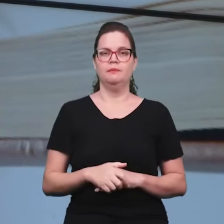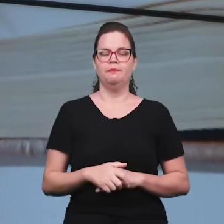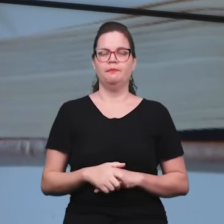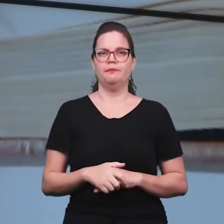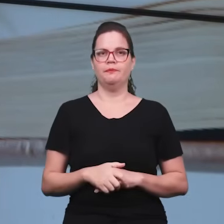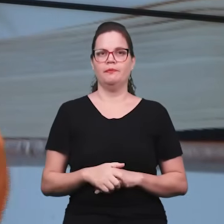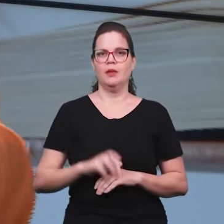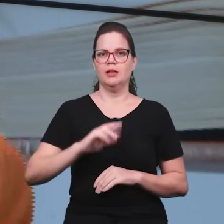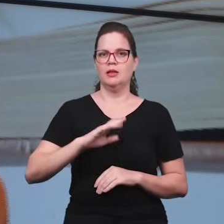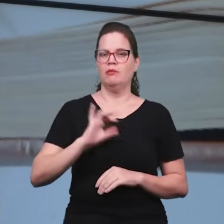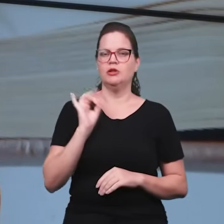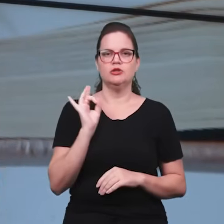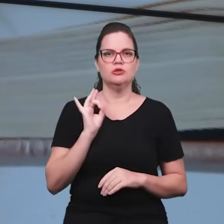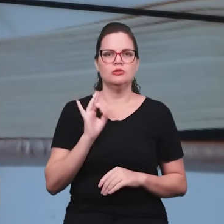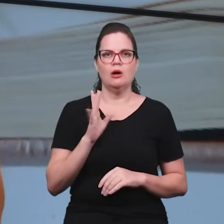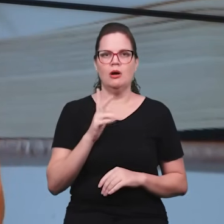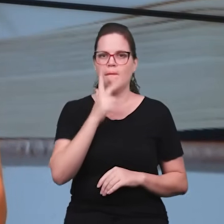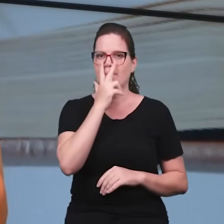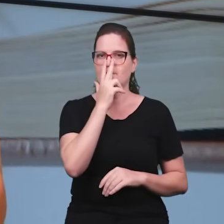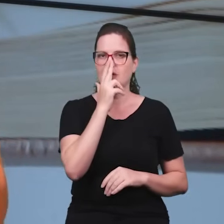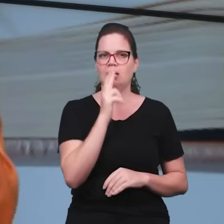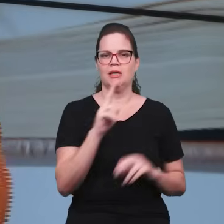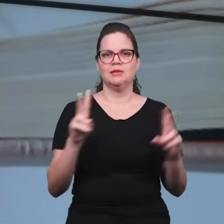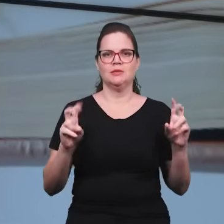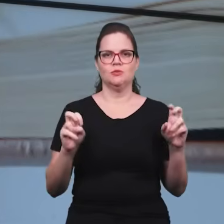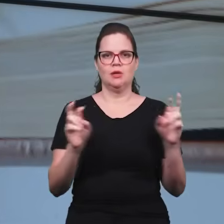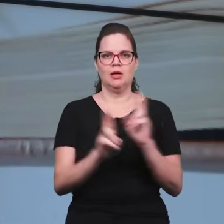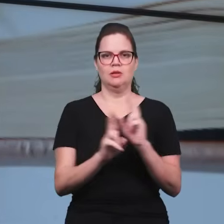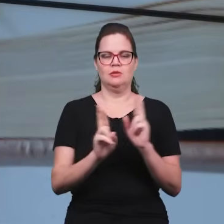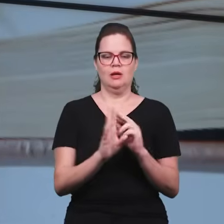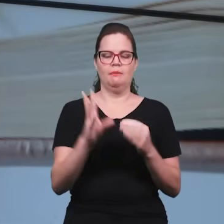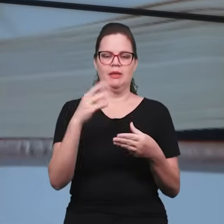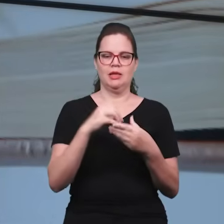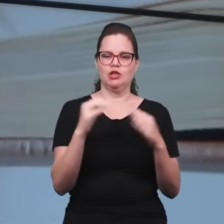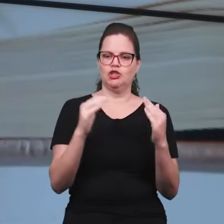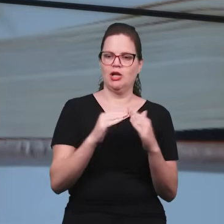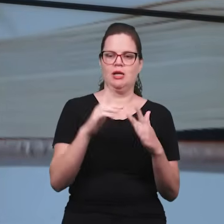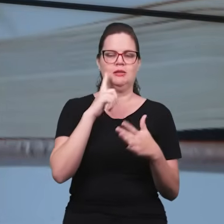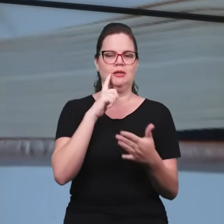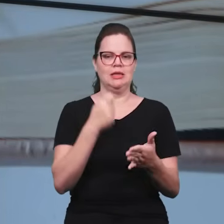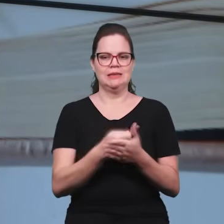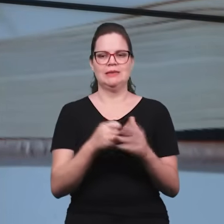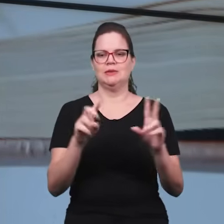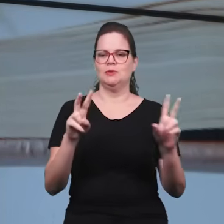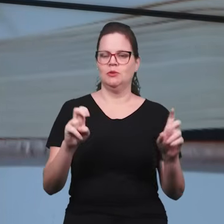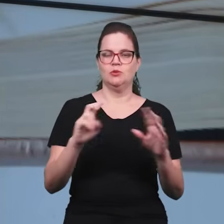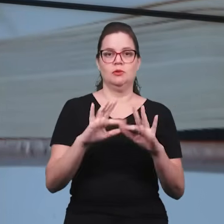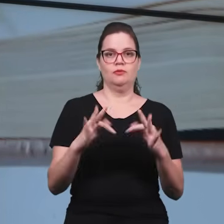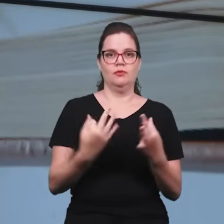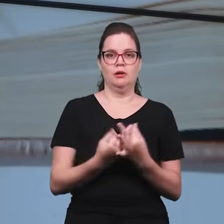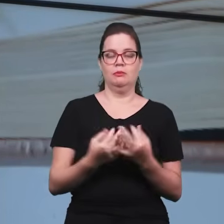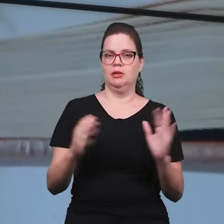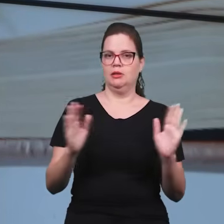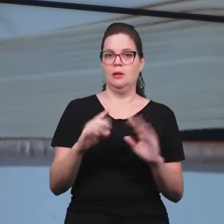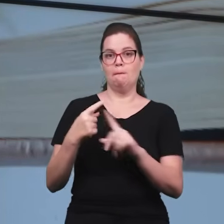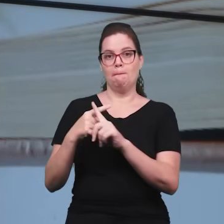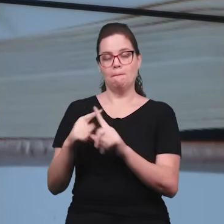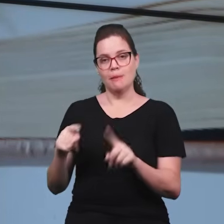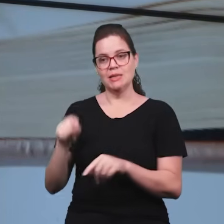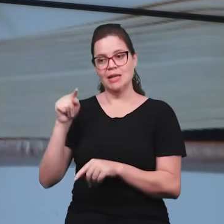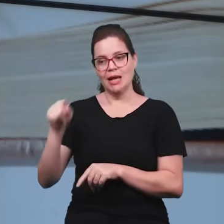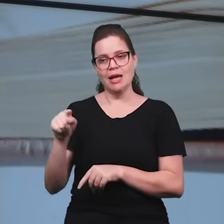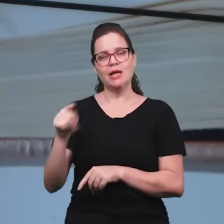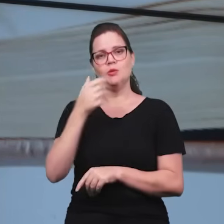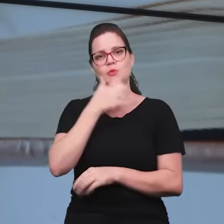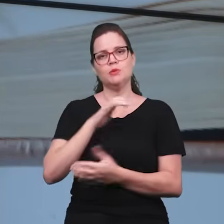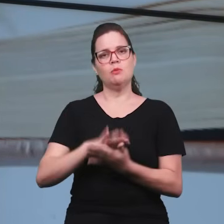são exclusivamente nos relacionamentos de dentro de casa, nas decisões de dentro de casa, mas o coração dele está